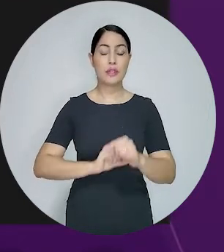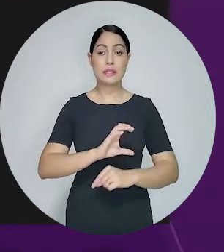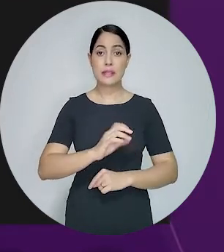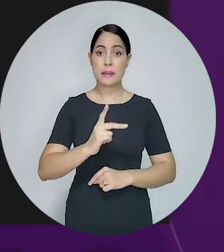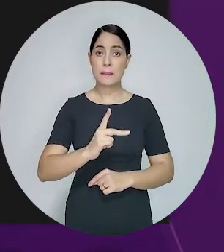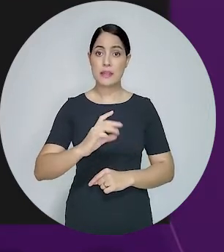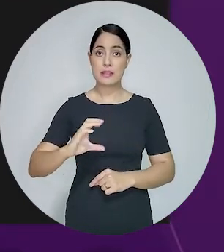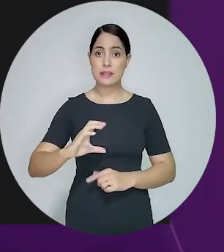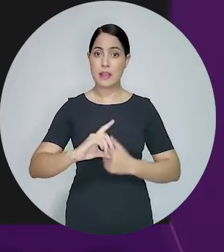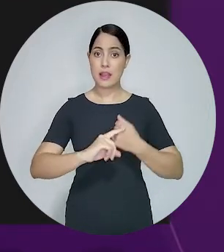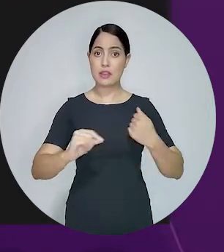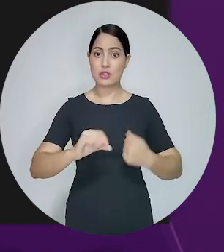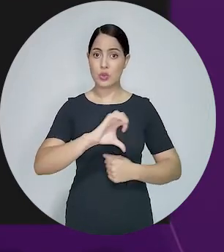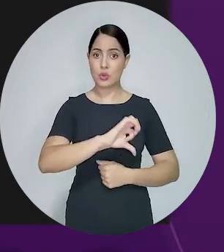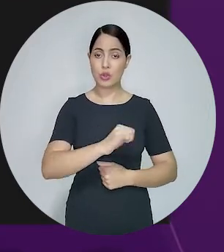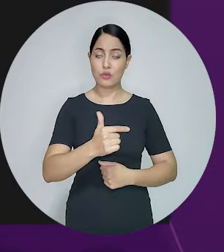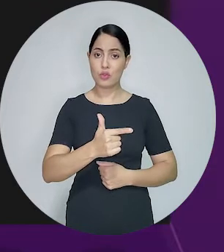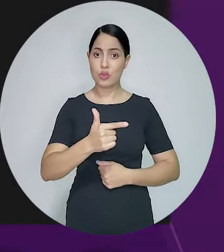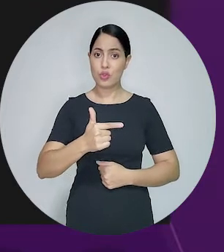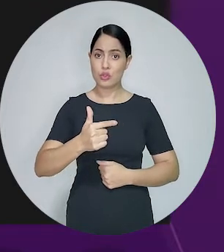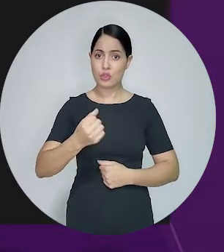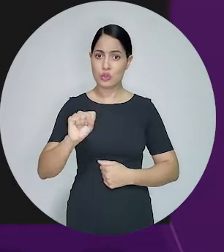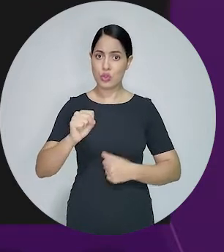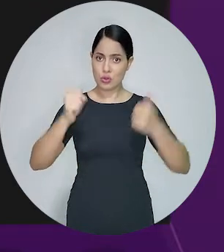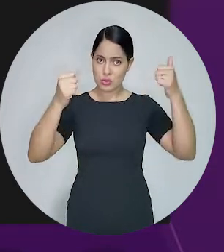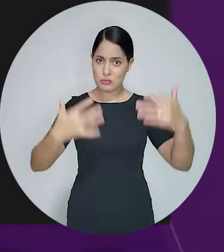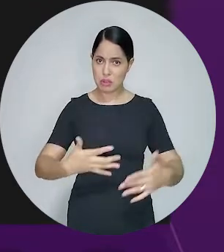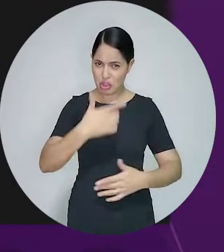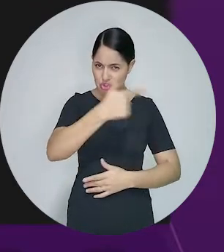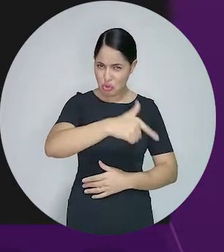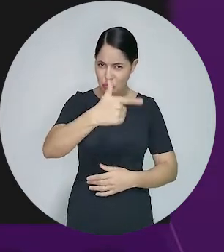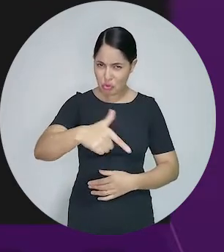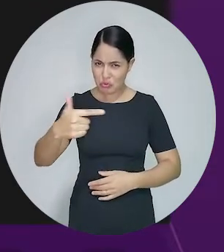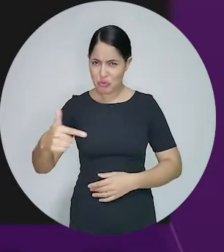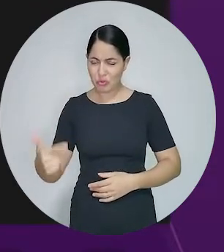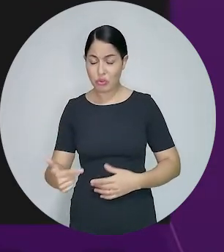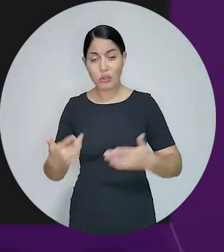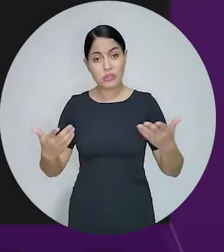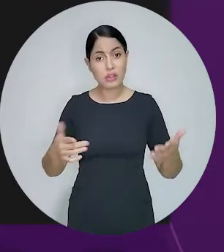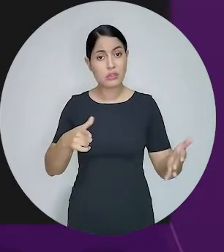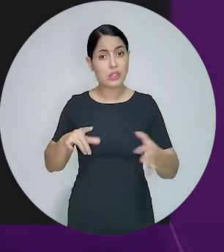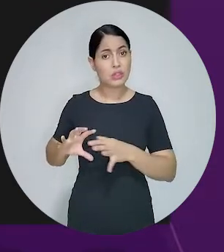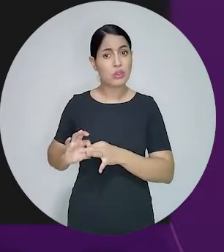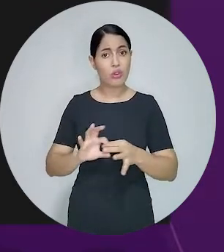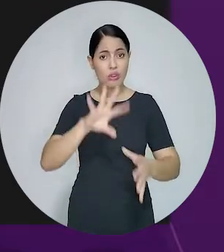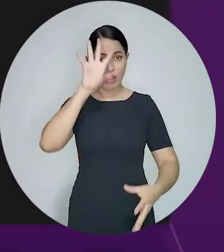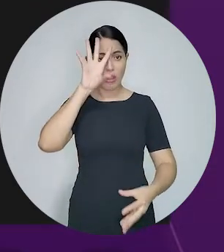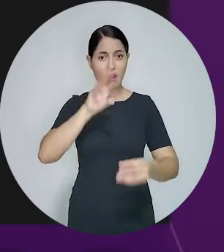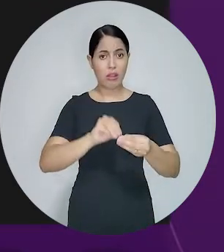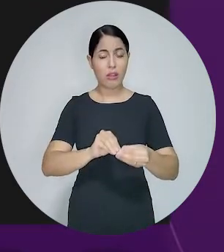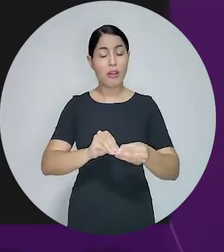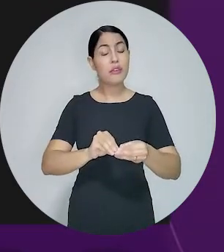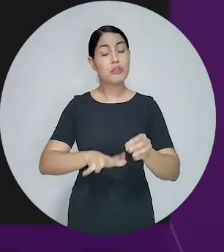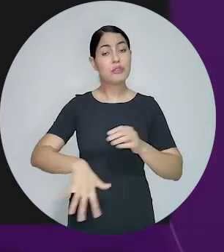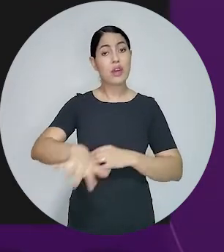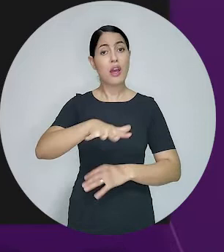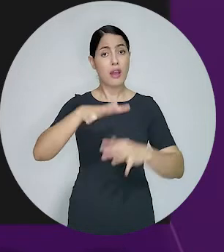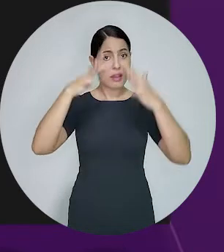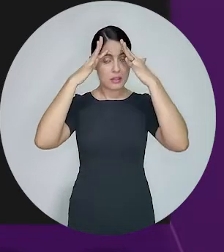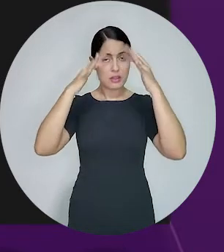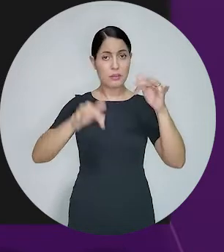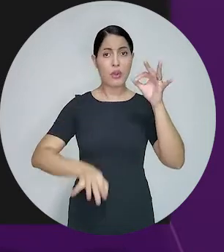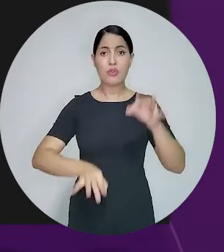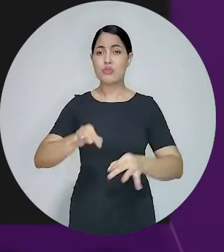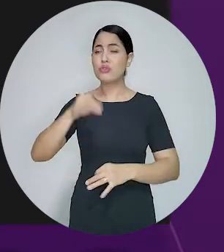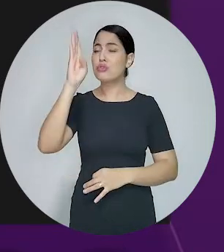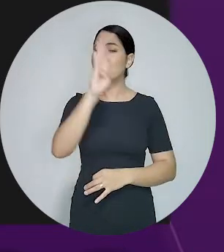artigo 928 do CPC, que, na verdade, é o incidente de resolução de demanda repetitiva, que, aliás, objetivamente falando, os tribunais